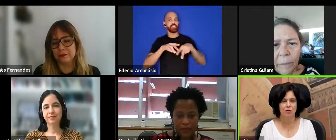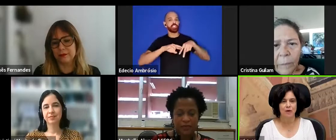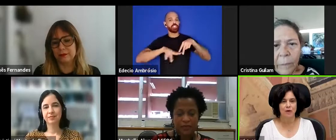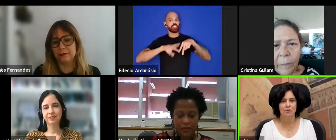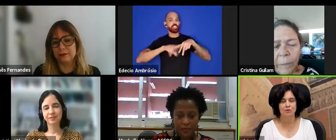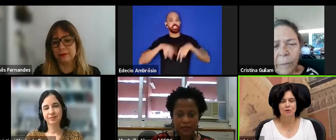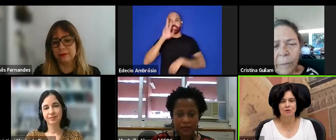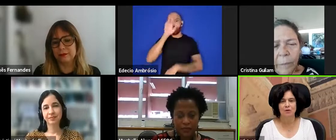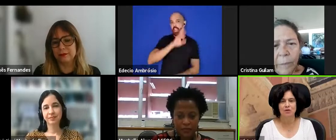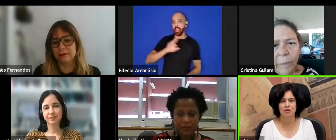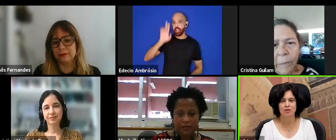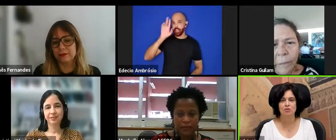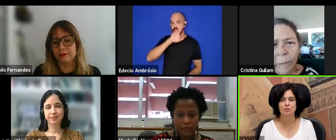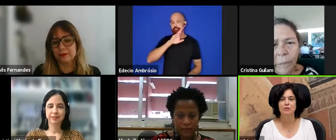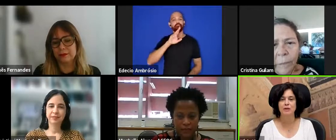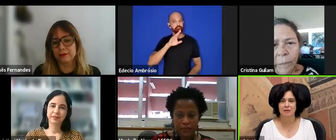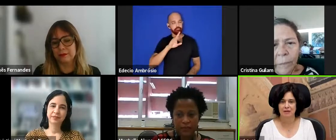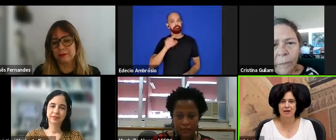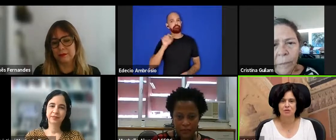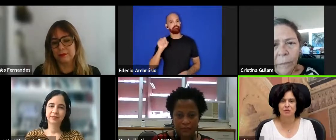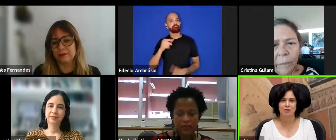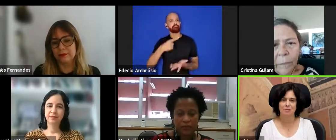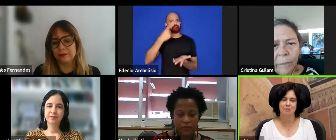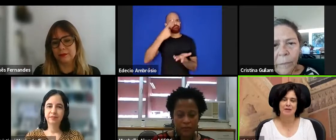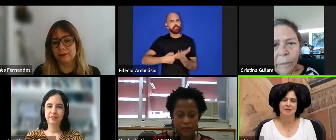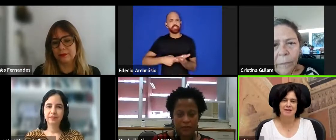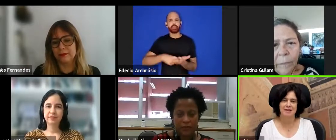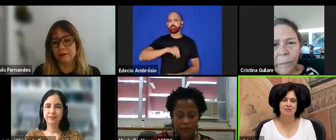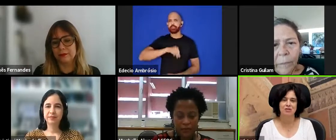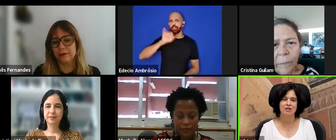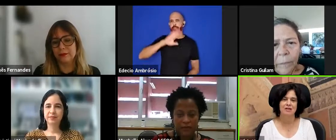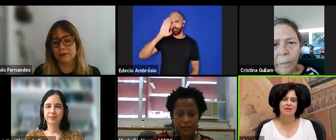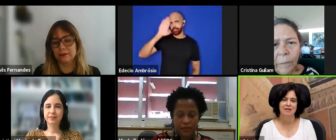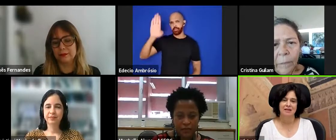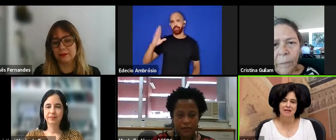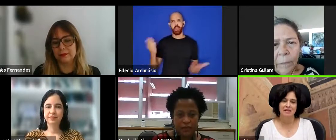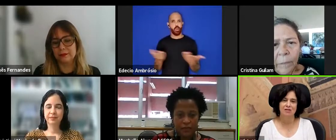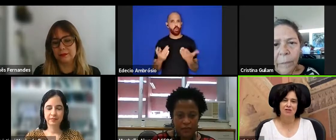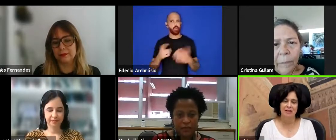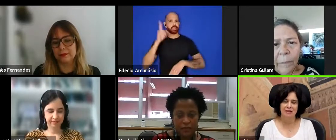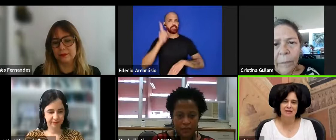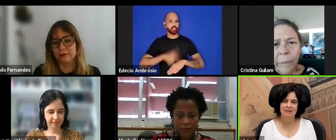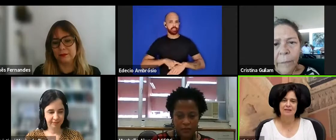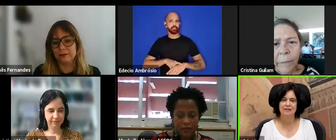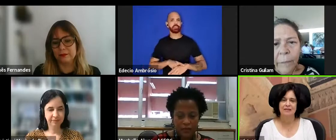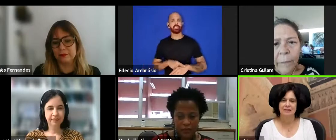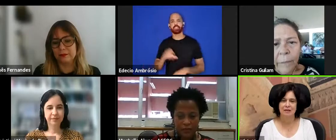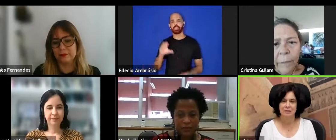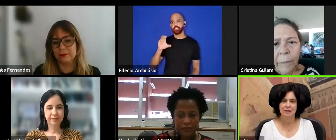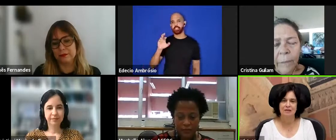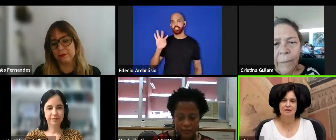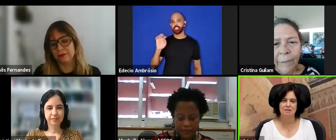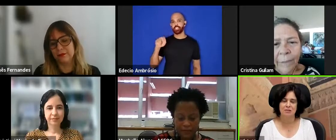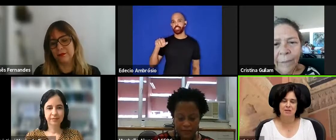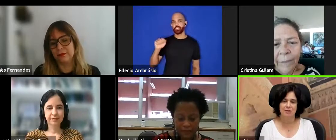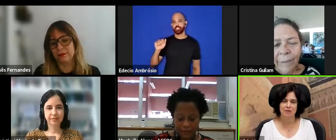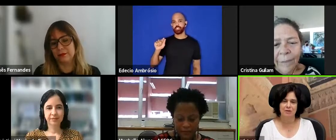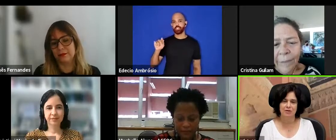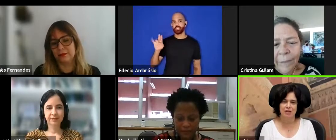Raça, de colocar, portanto, agendas fundamentais no tempo presente. Cristina Guilan, querida